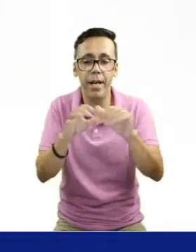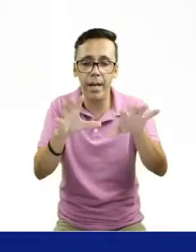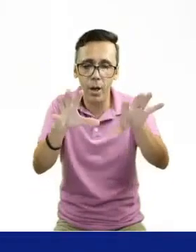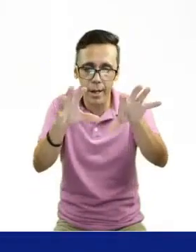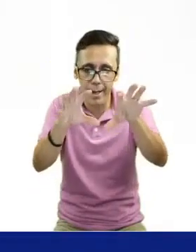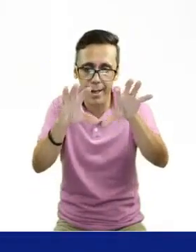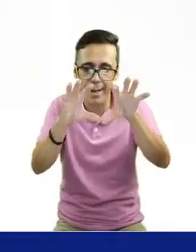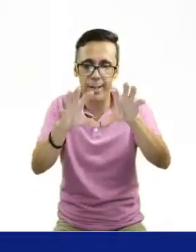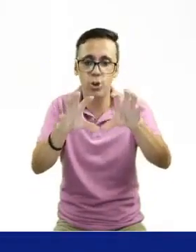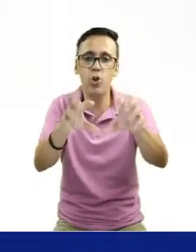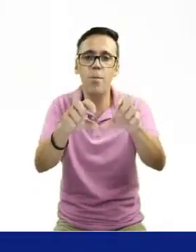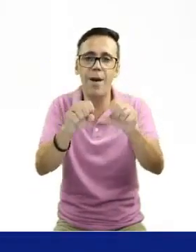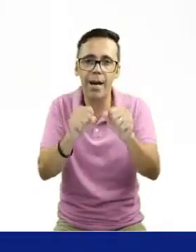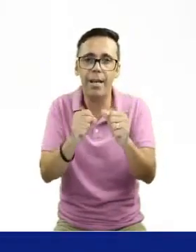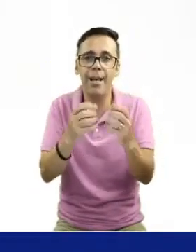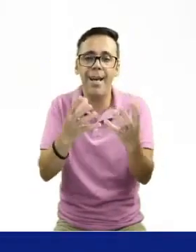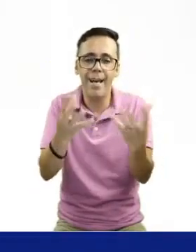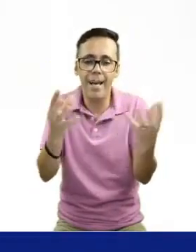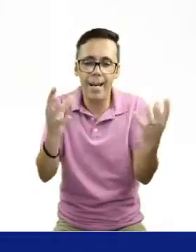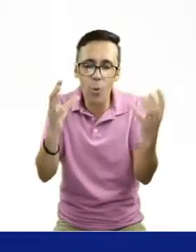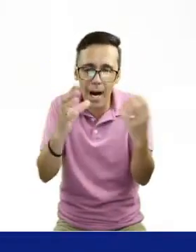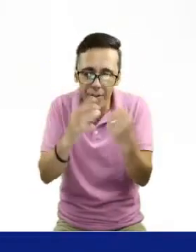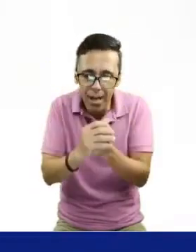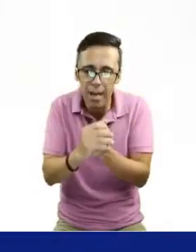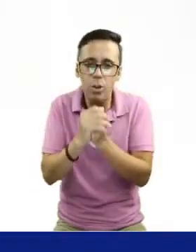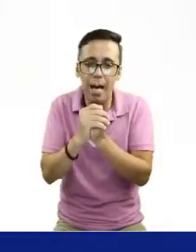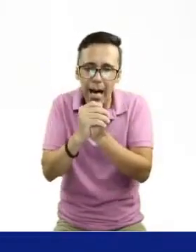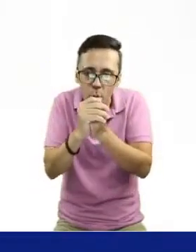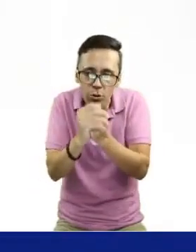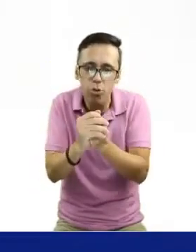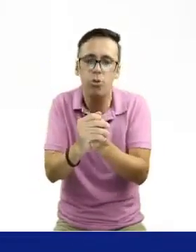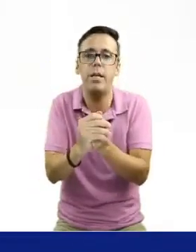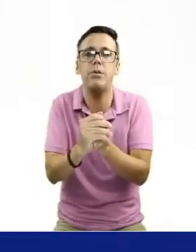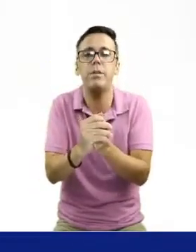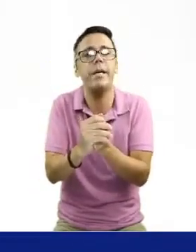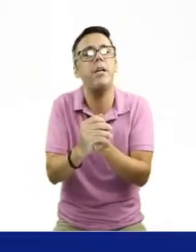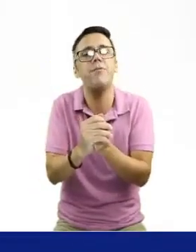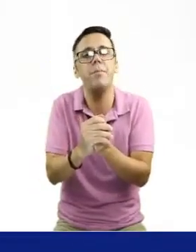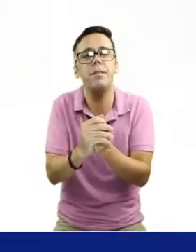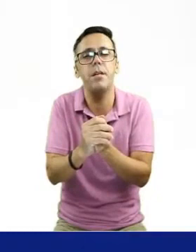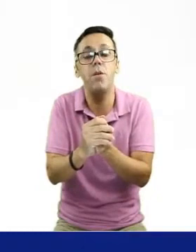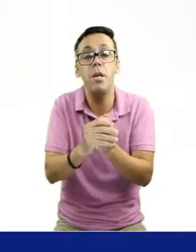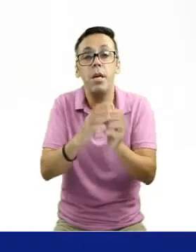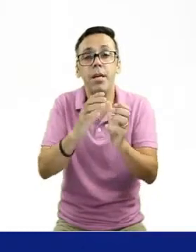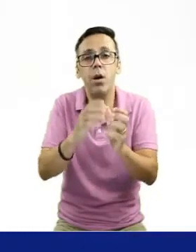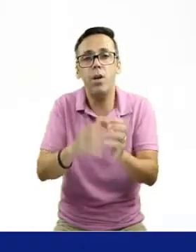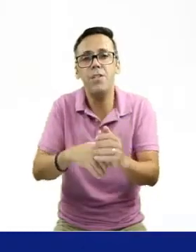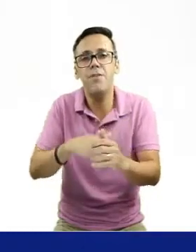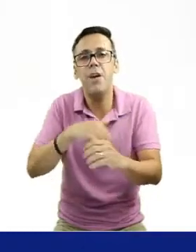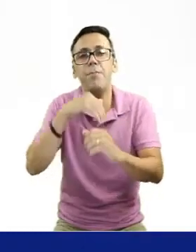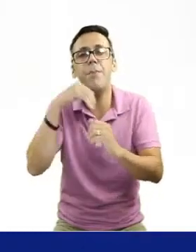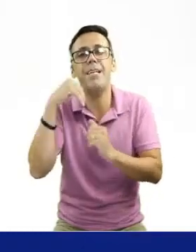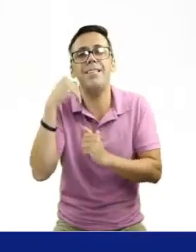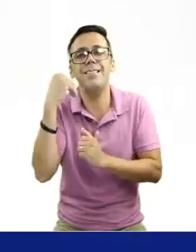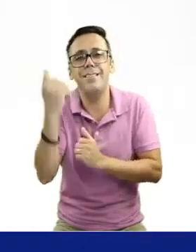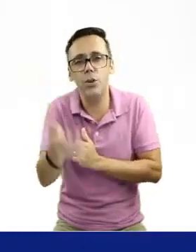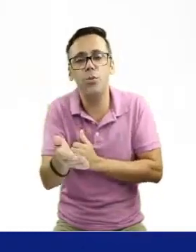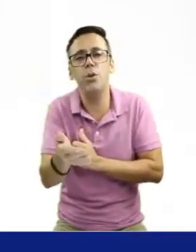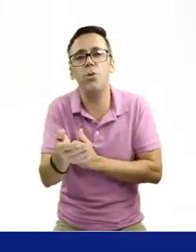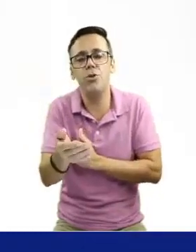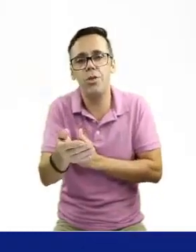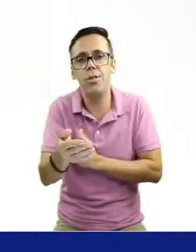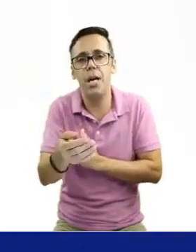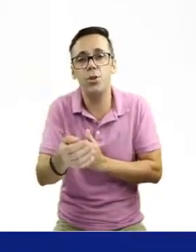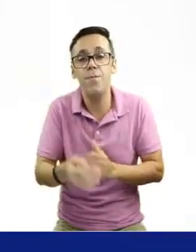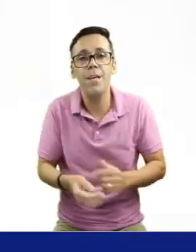batizar né É somar né guardar acondicionar toda aquela informação e agora você vai para mais